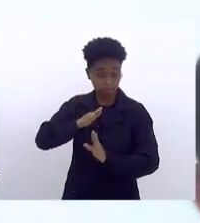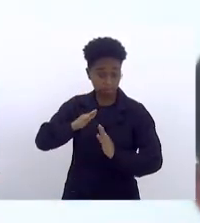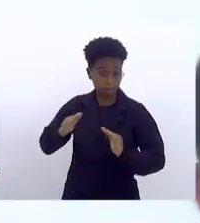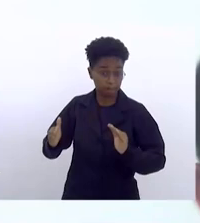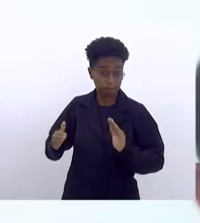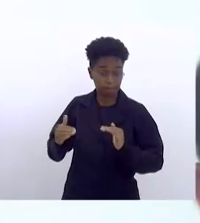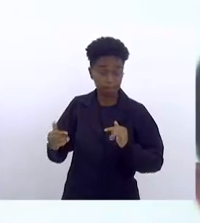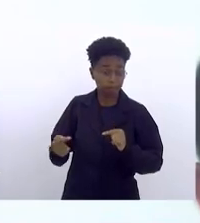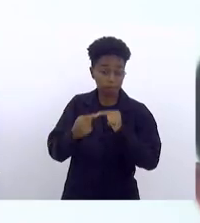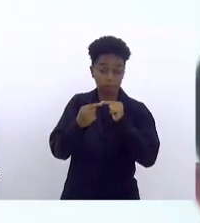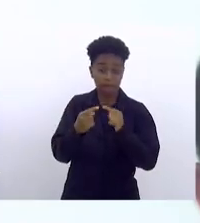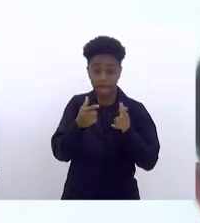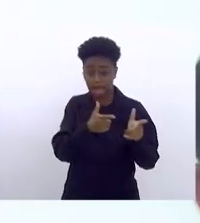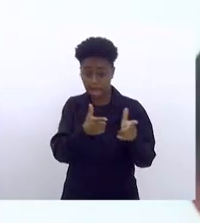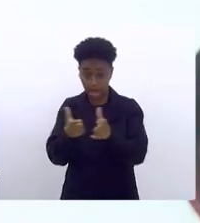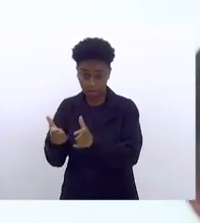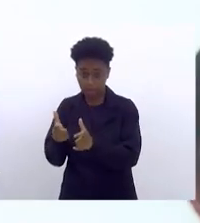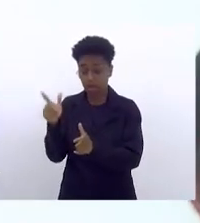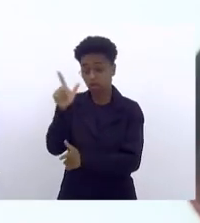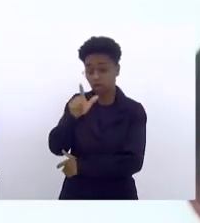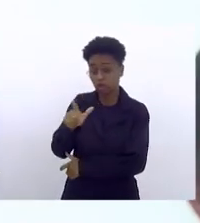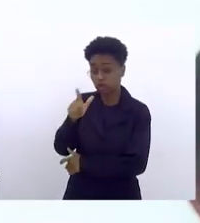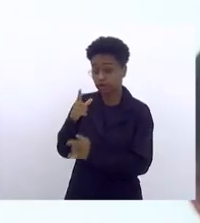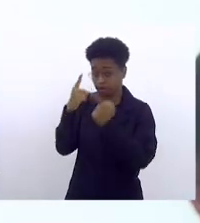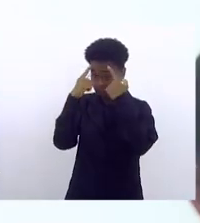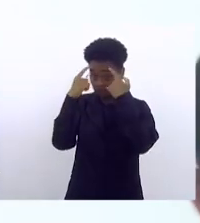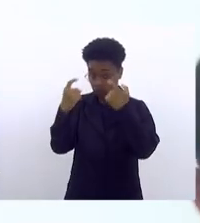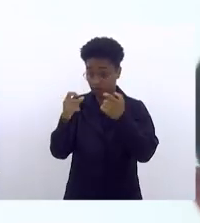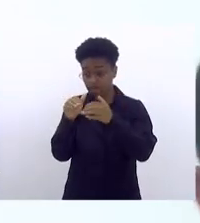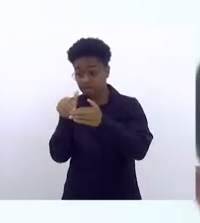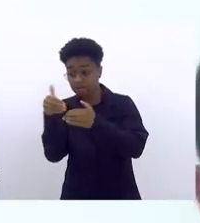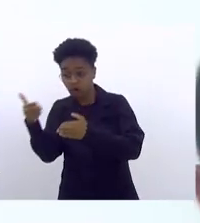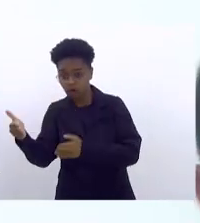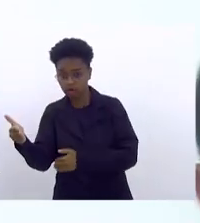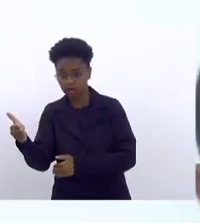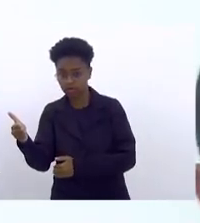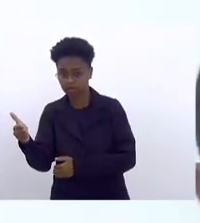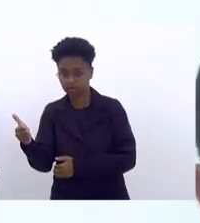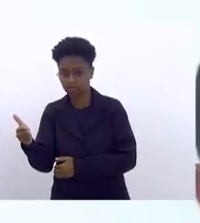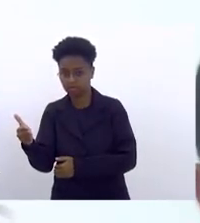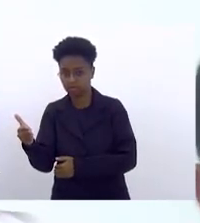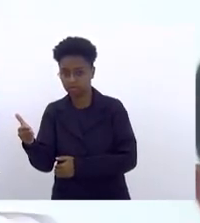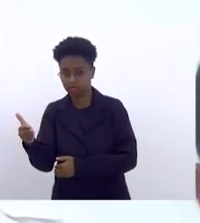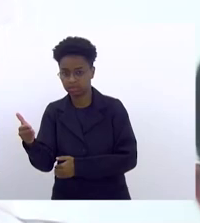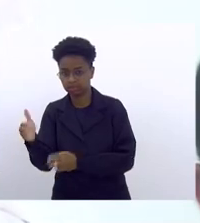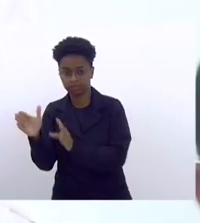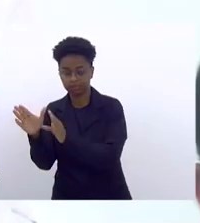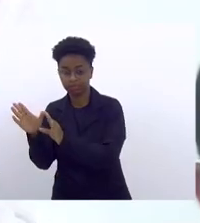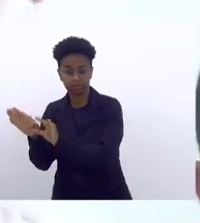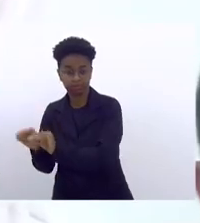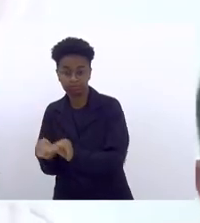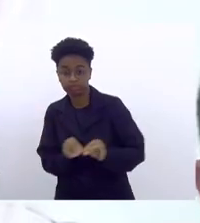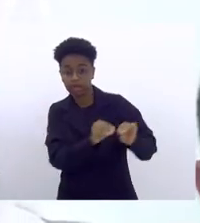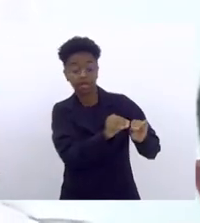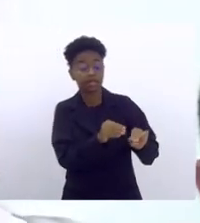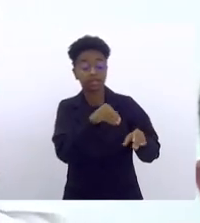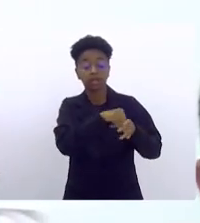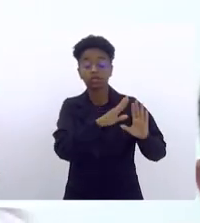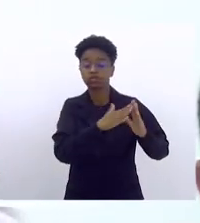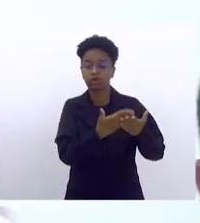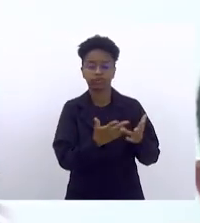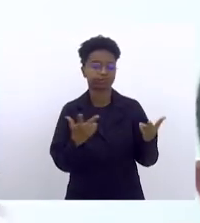na lógica da violência nos seus espaços externos ela vai trazer para dentro da sua escola essas questões